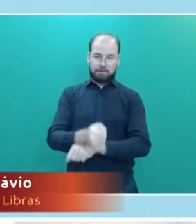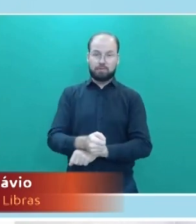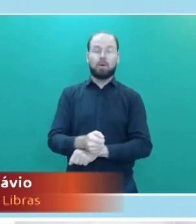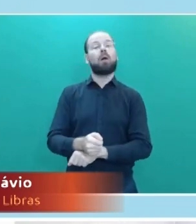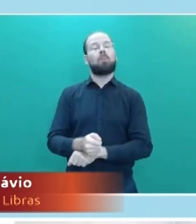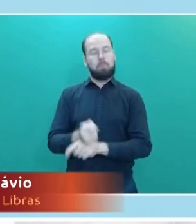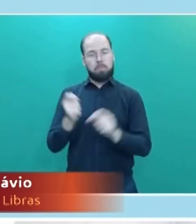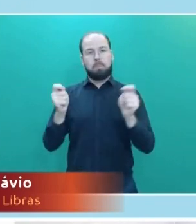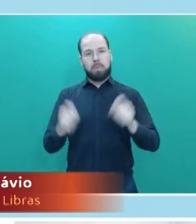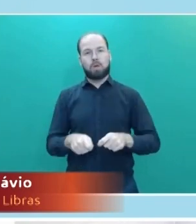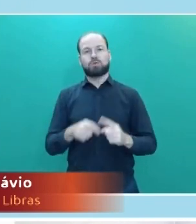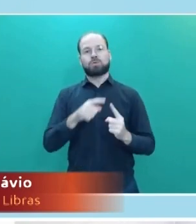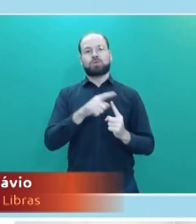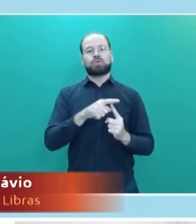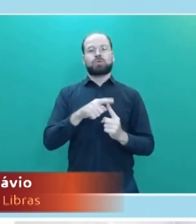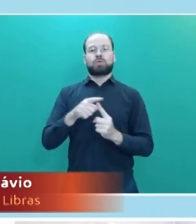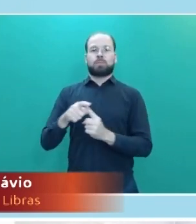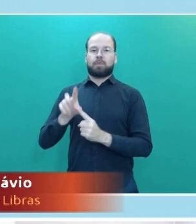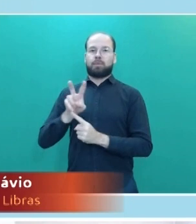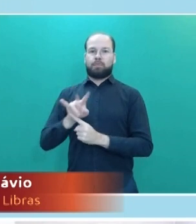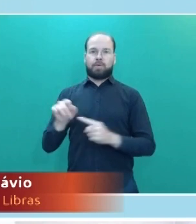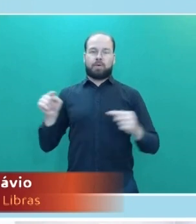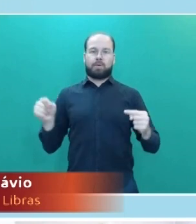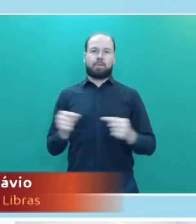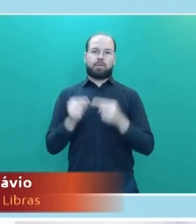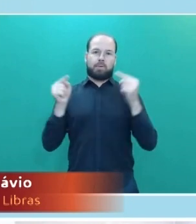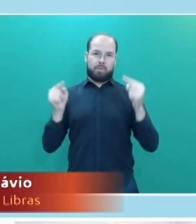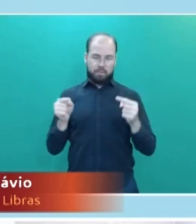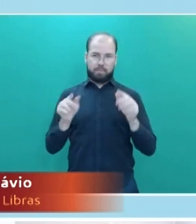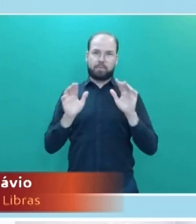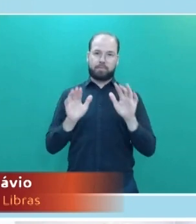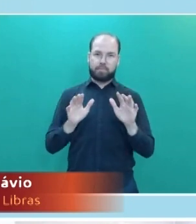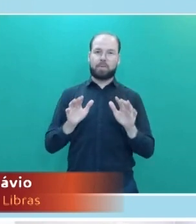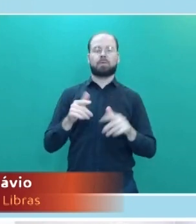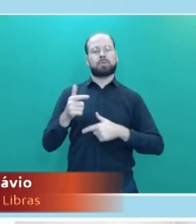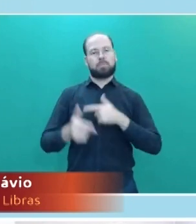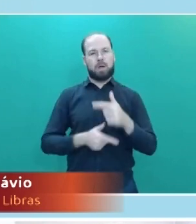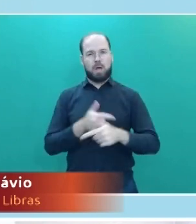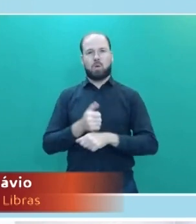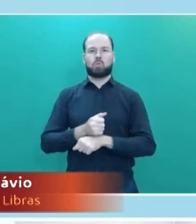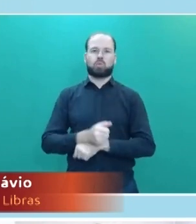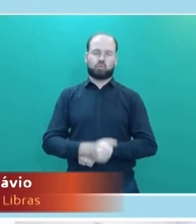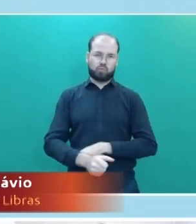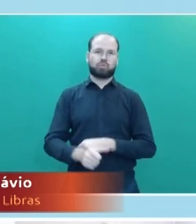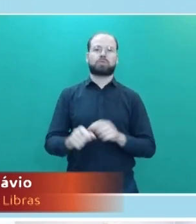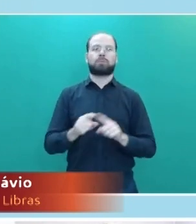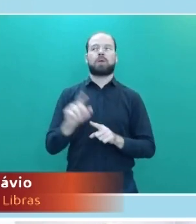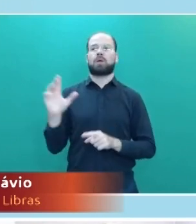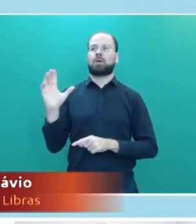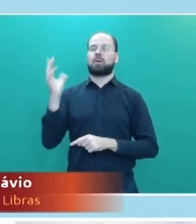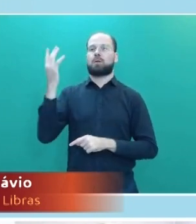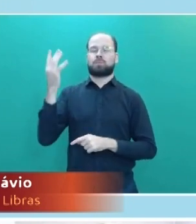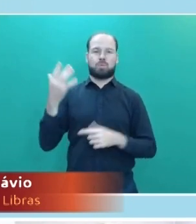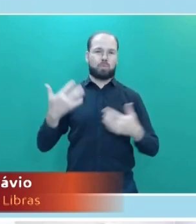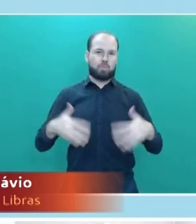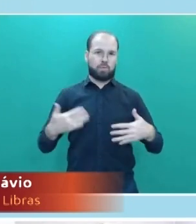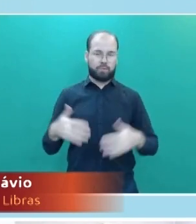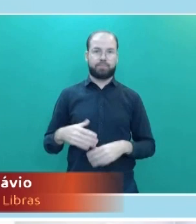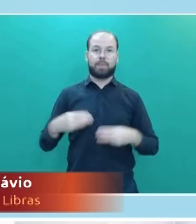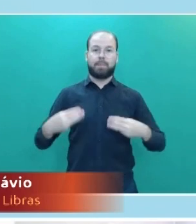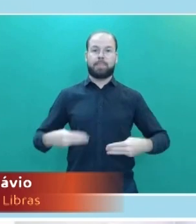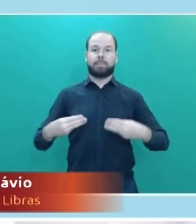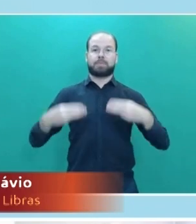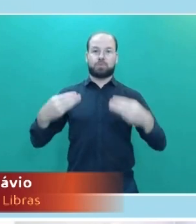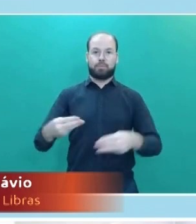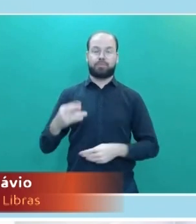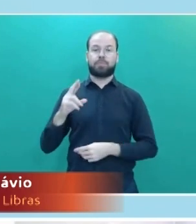tipos que vão se adequar, mas não é só esse. Jornada exaustiva e condição degradante. A ministra Rosa Weber,